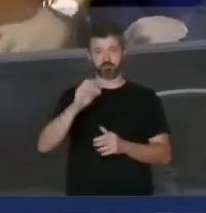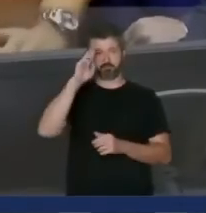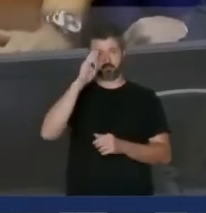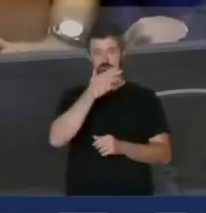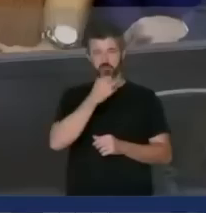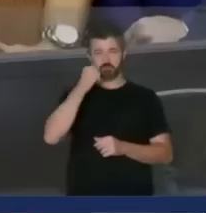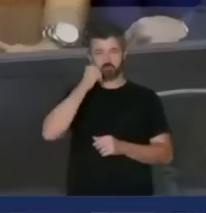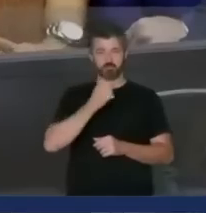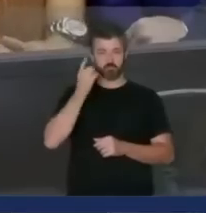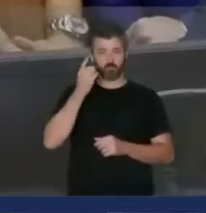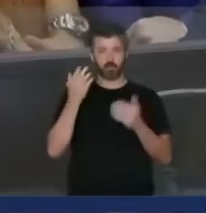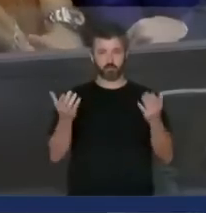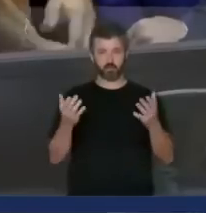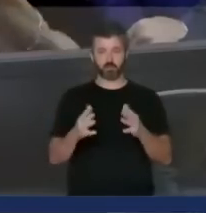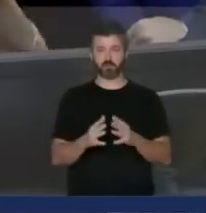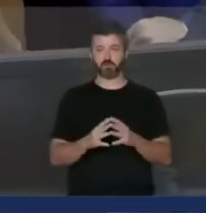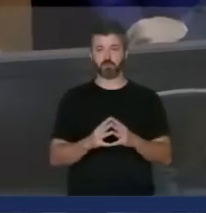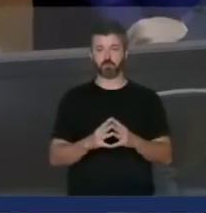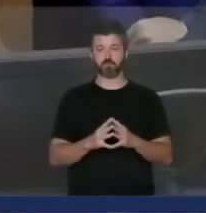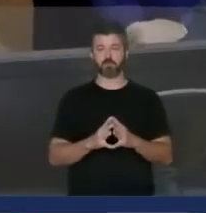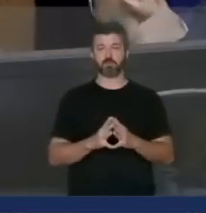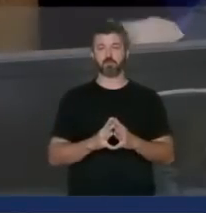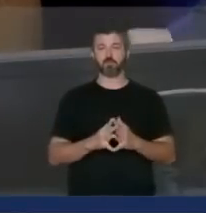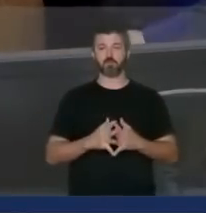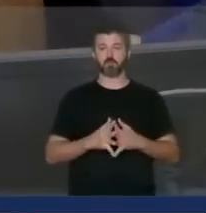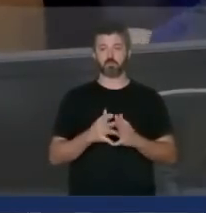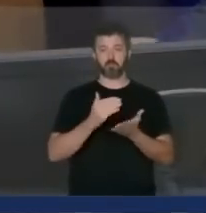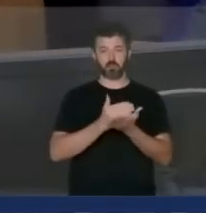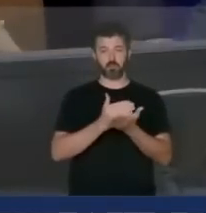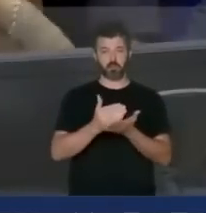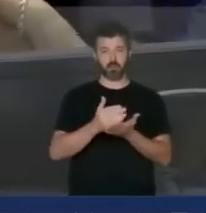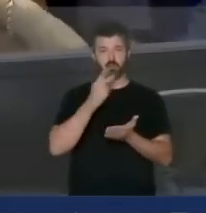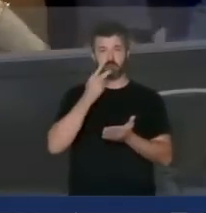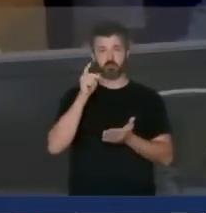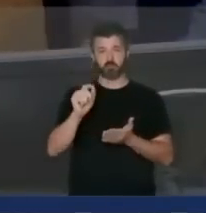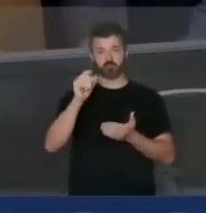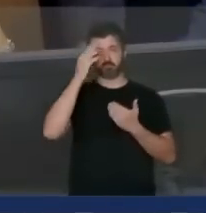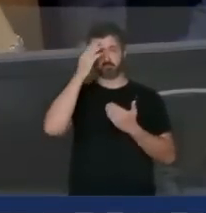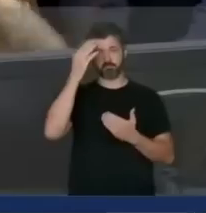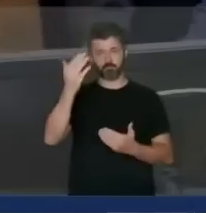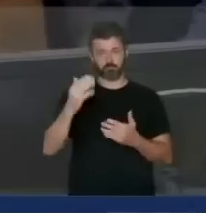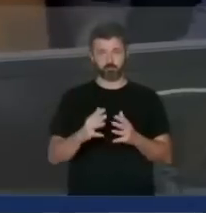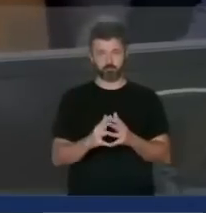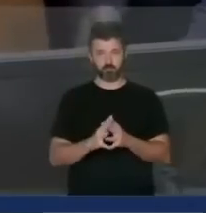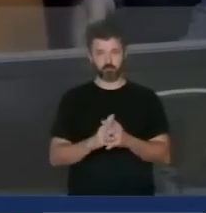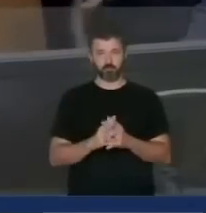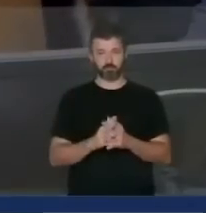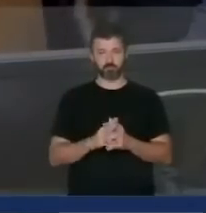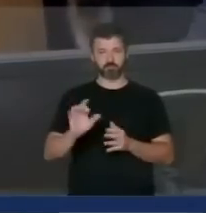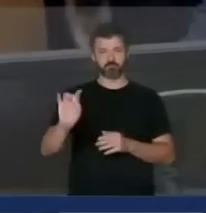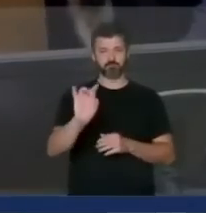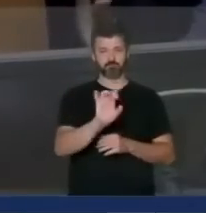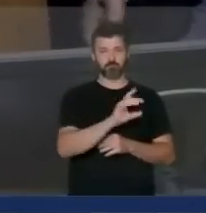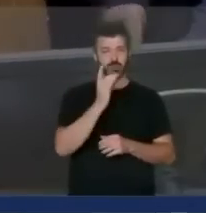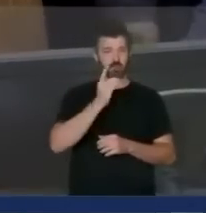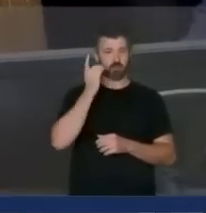e prezados deputados, quero iniciar dizendo muito obrigado a cada deputado e